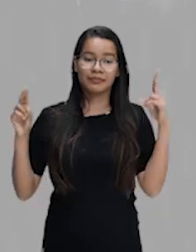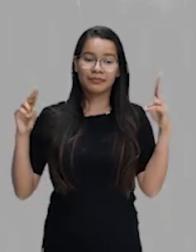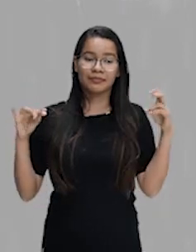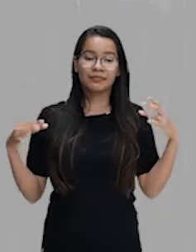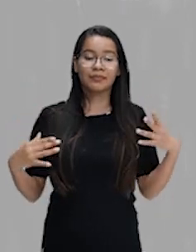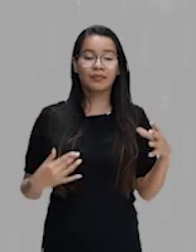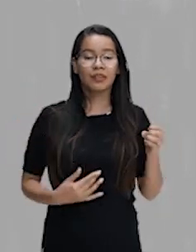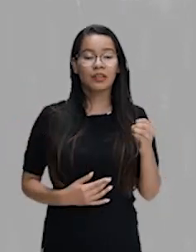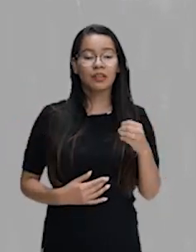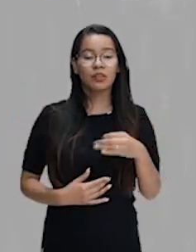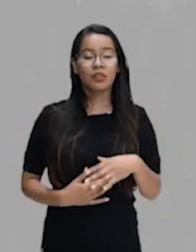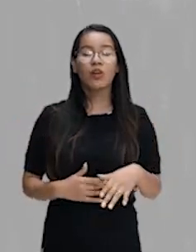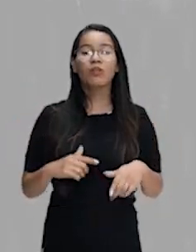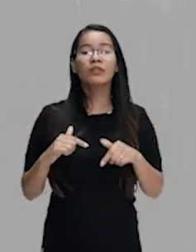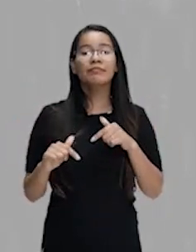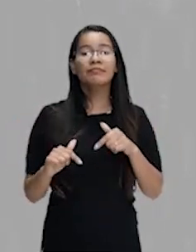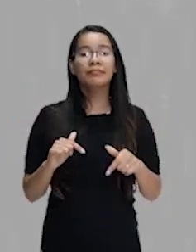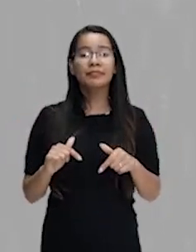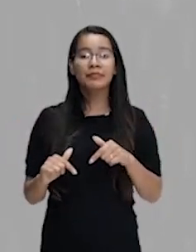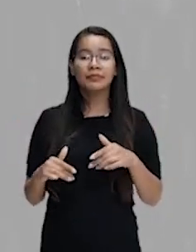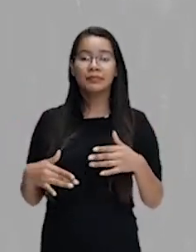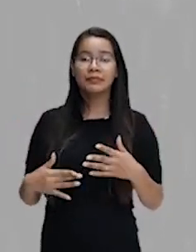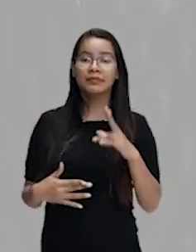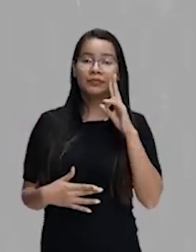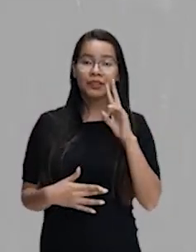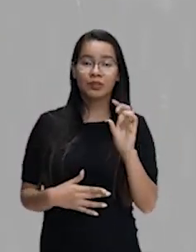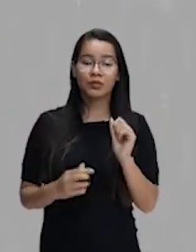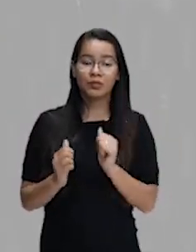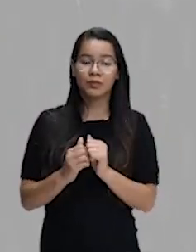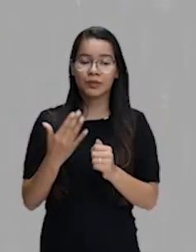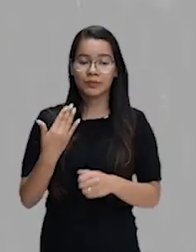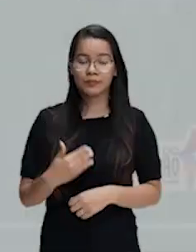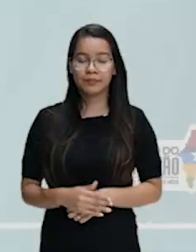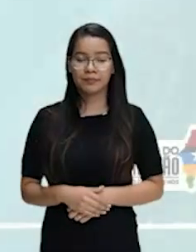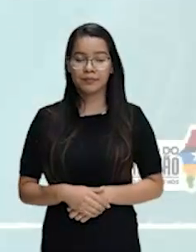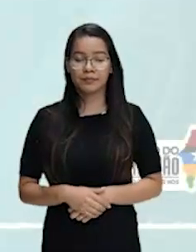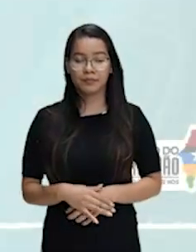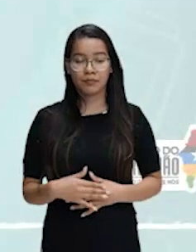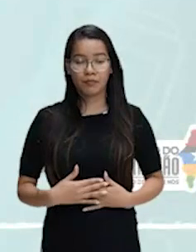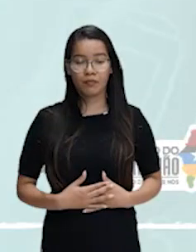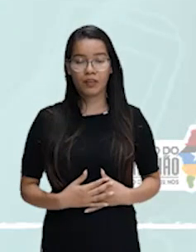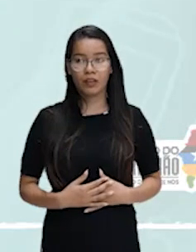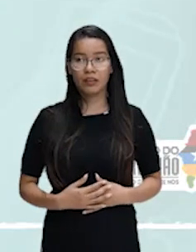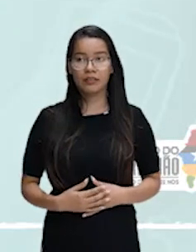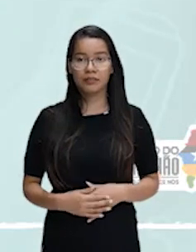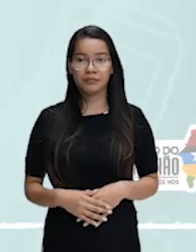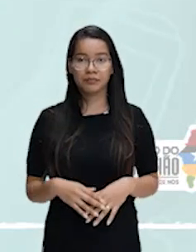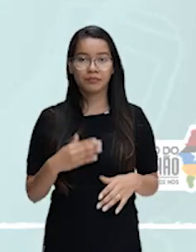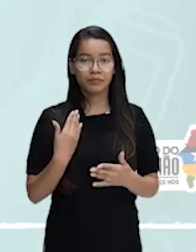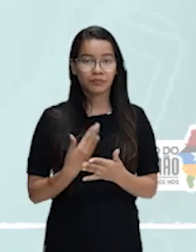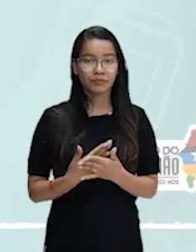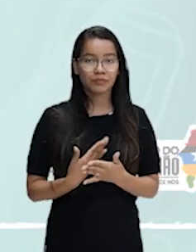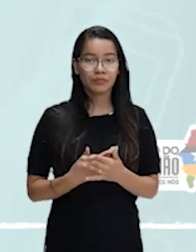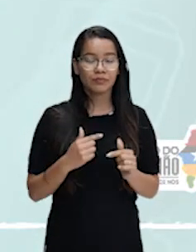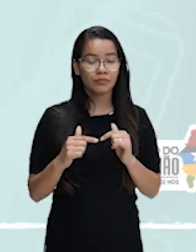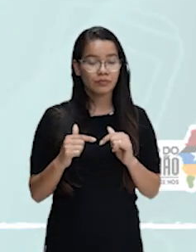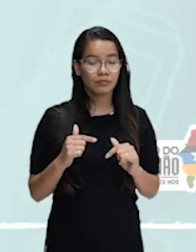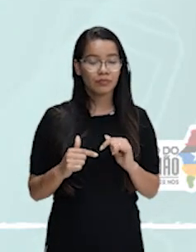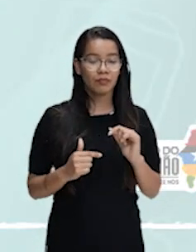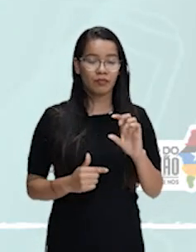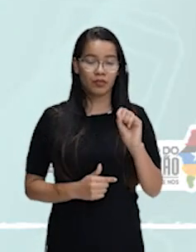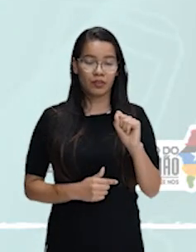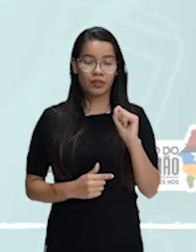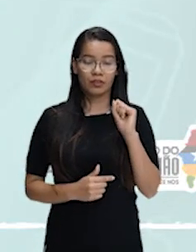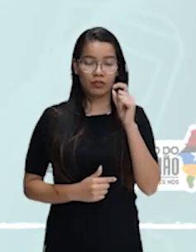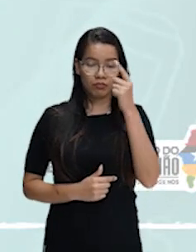as novas formas de trabalho. Acompanha comigo, vamos lá. A jornada de 8 horas diárias, realizadas no